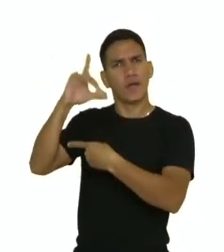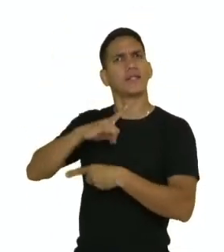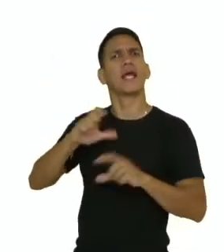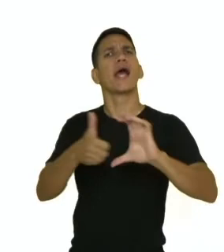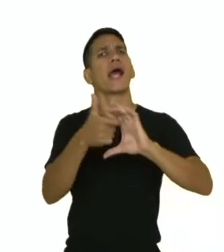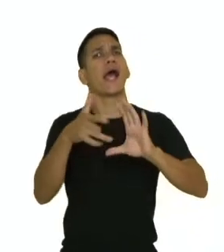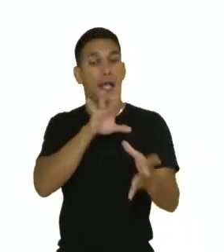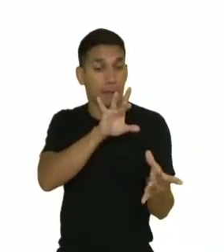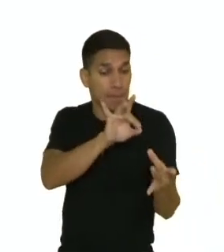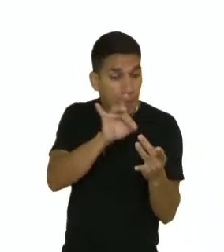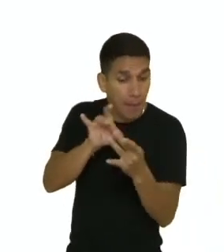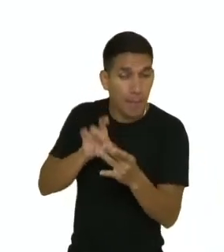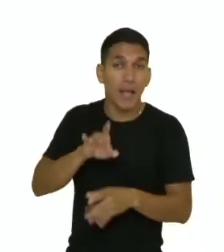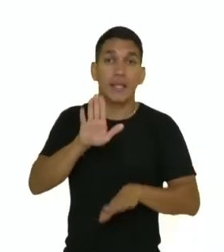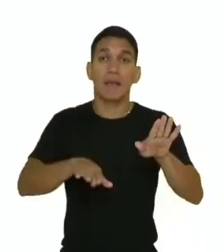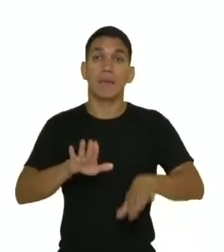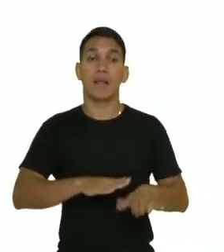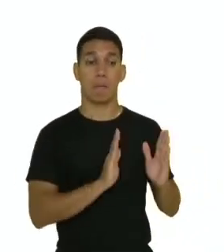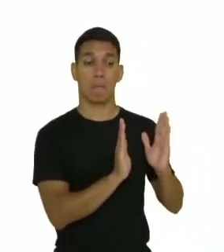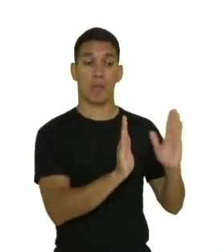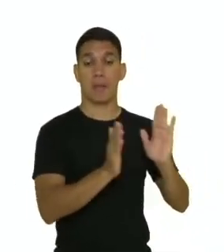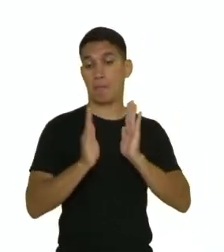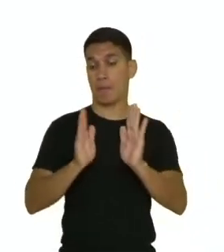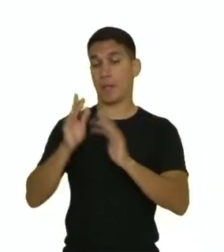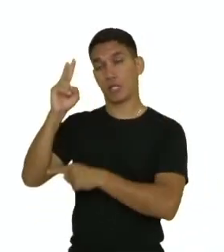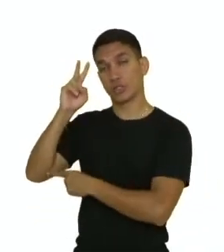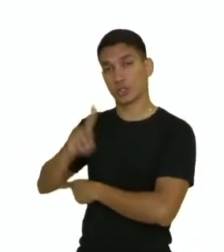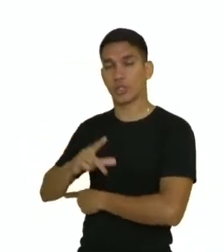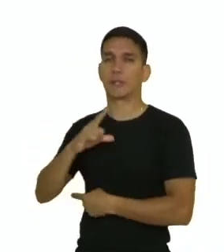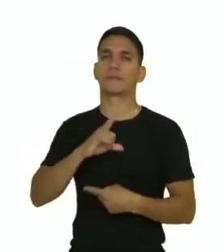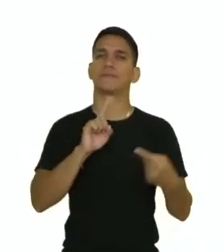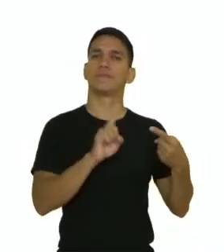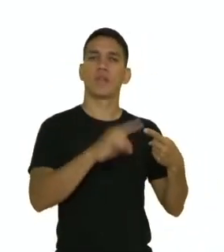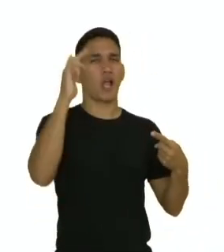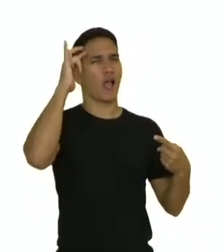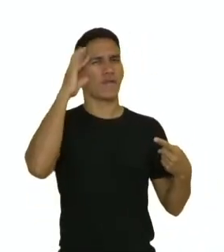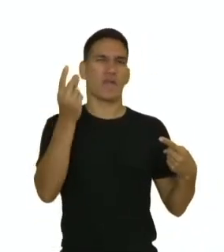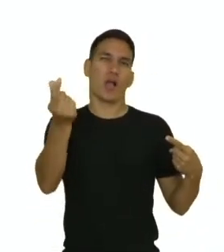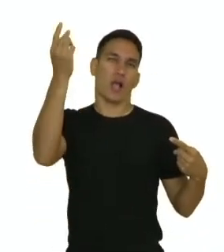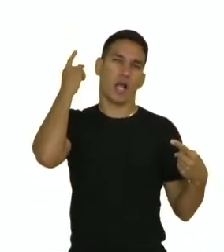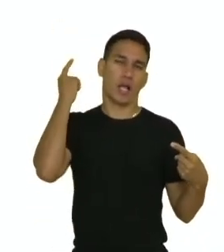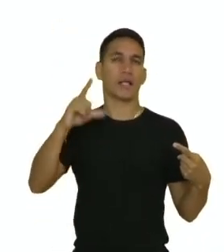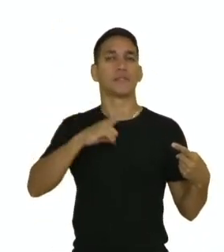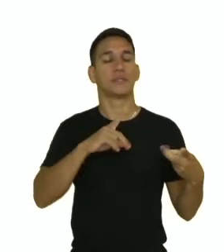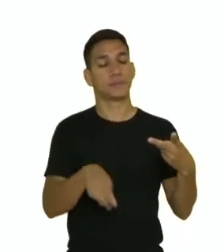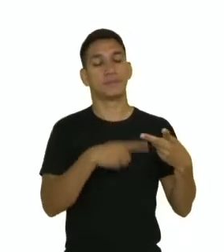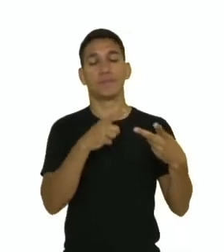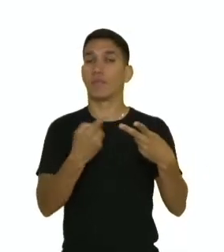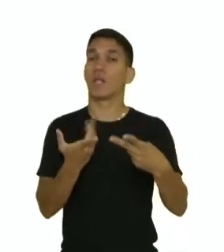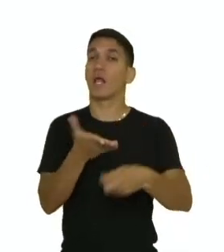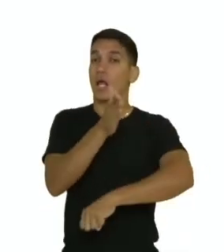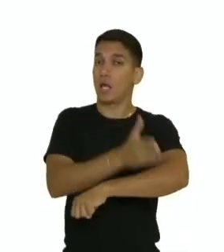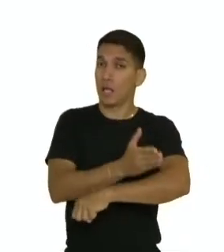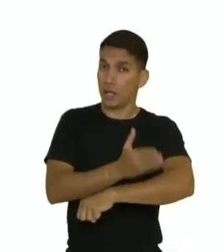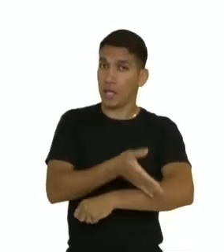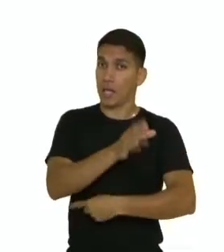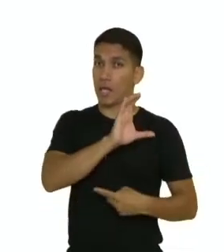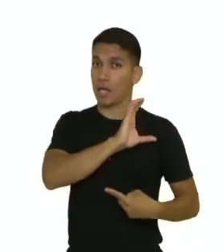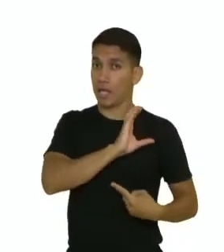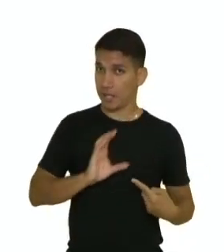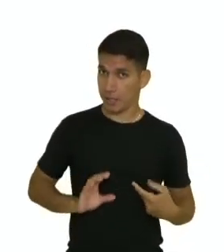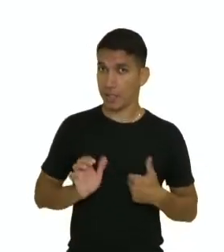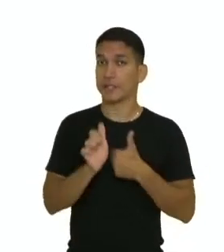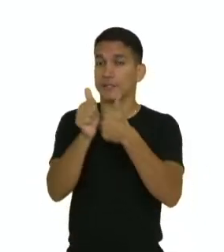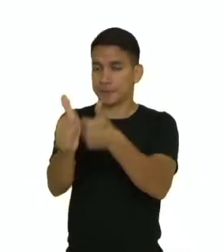de acordo com cada período histórico. E a gente tem aqui a filosofia antiga, na época medieval, a filosofia cristã,